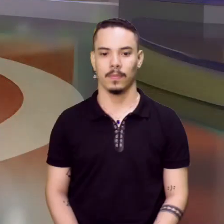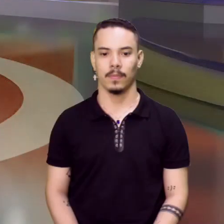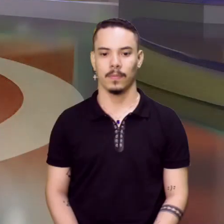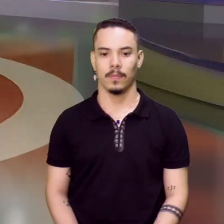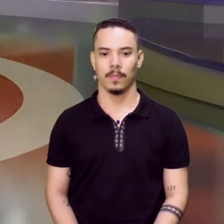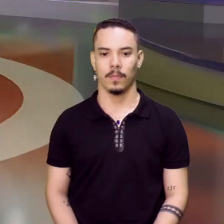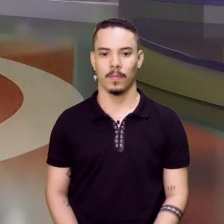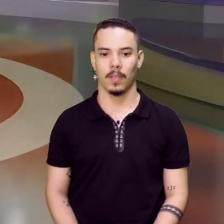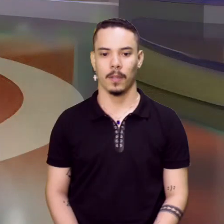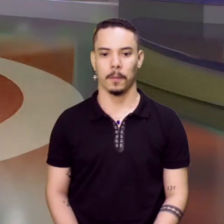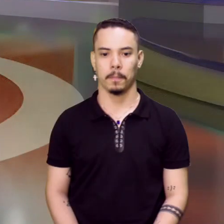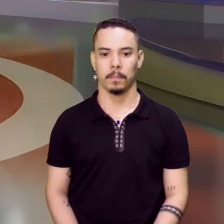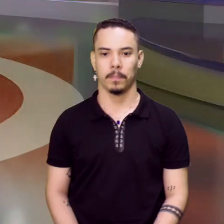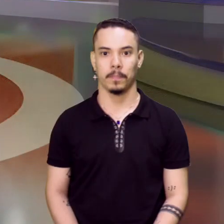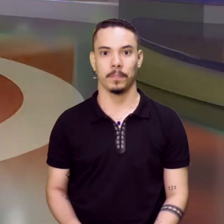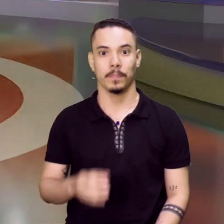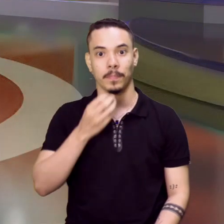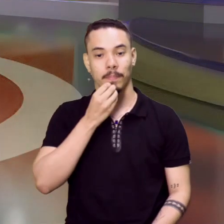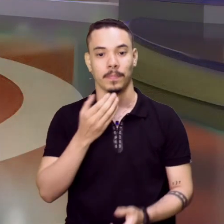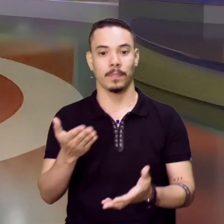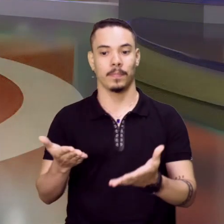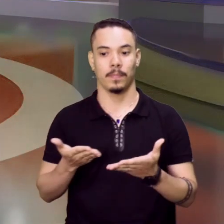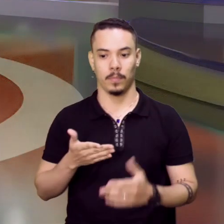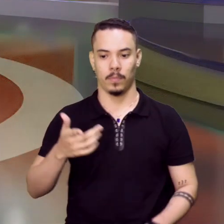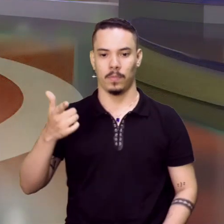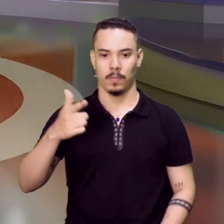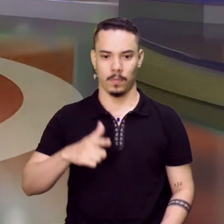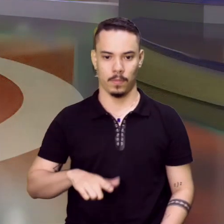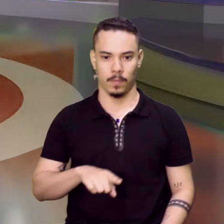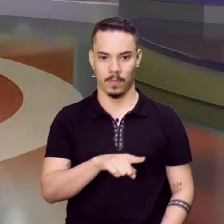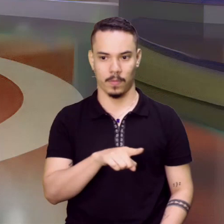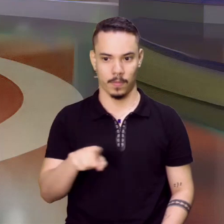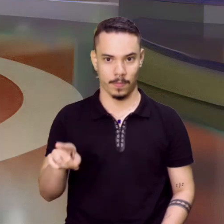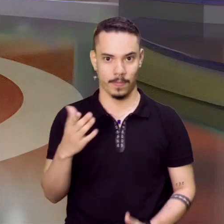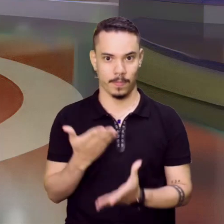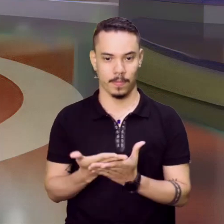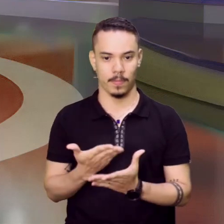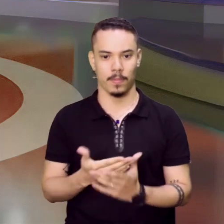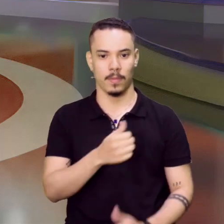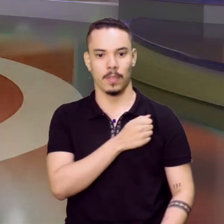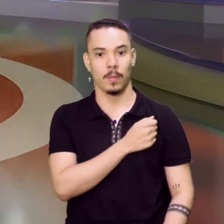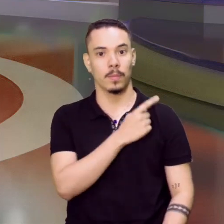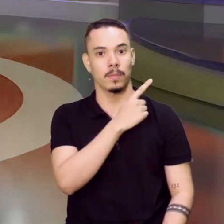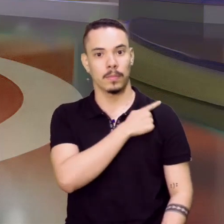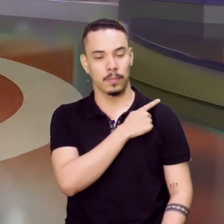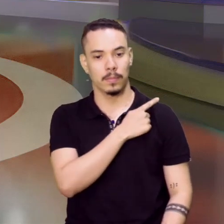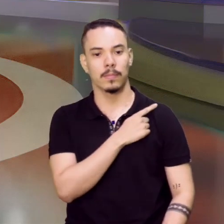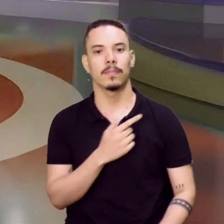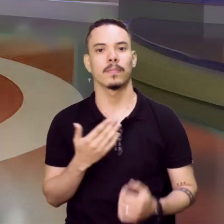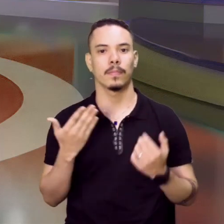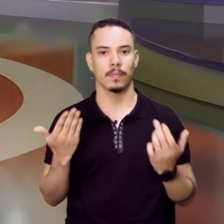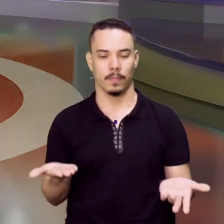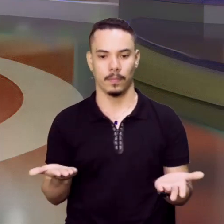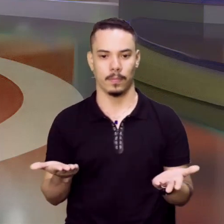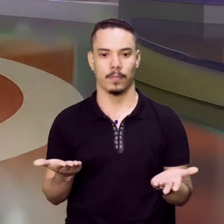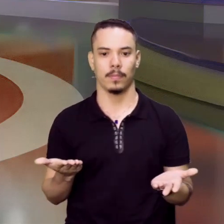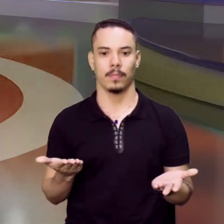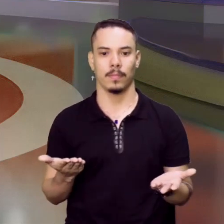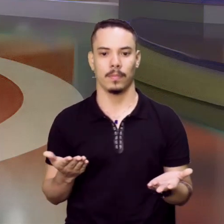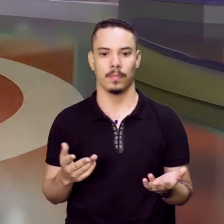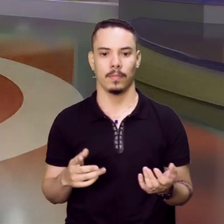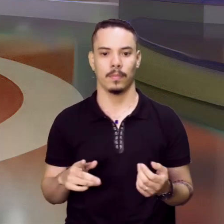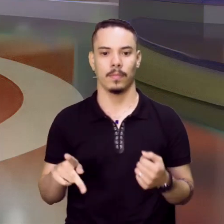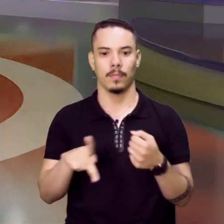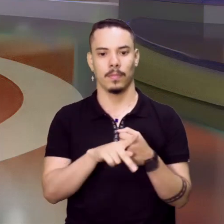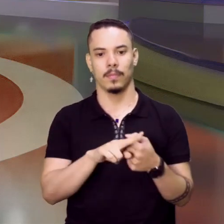Hi everyone Welcome again bem-vindos de volta alunos do primeiro ano saímos lá dos relative